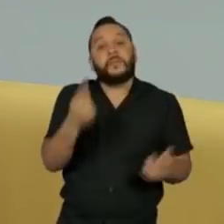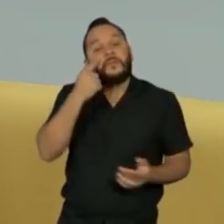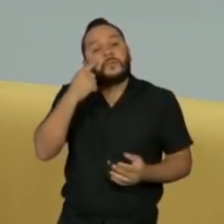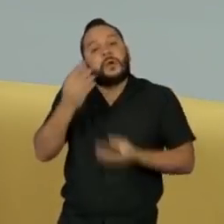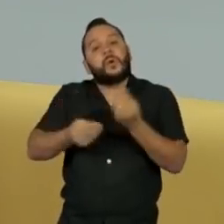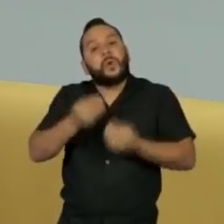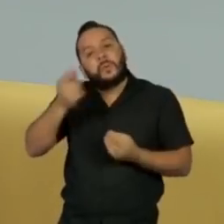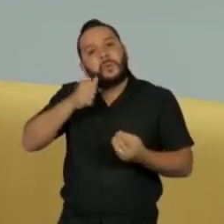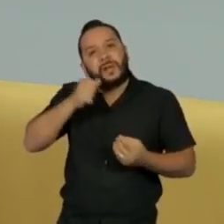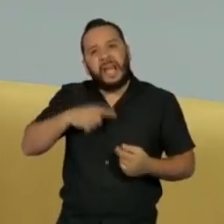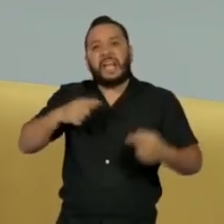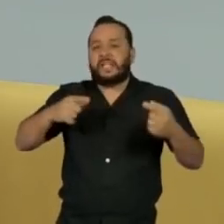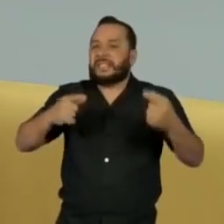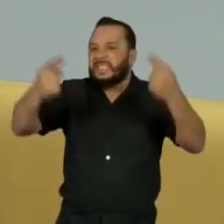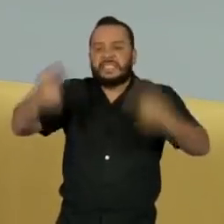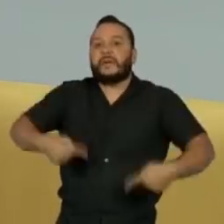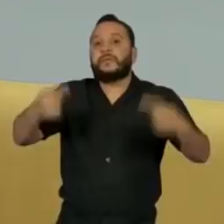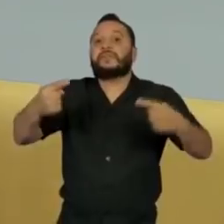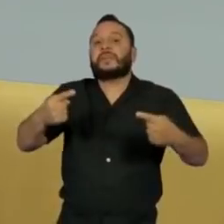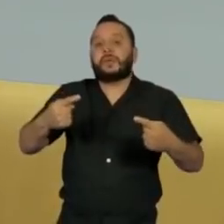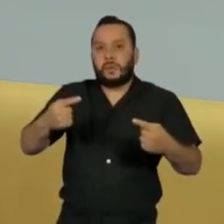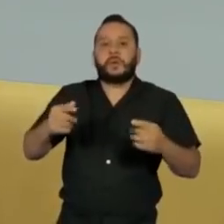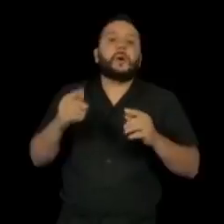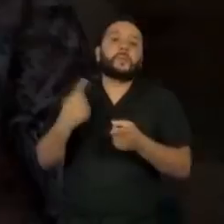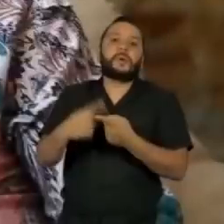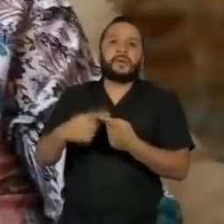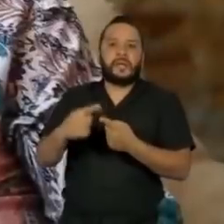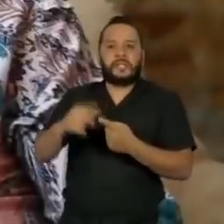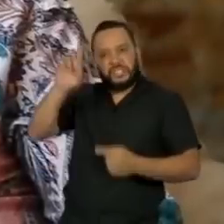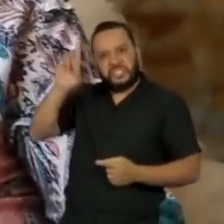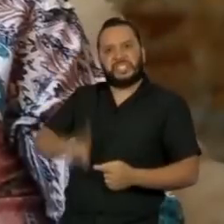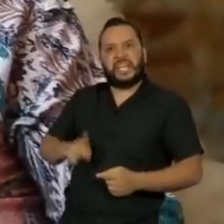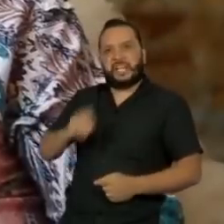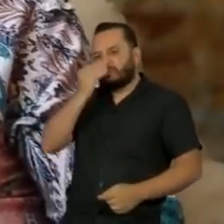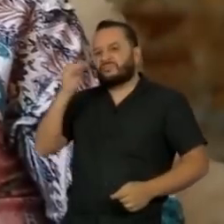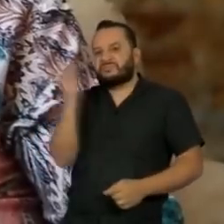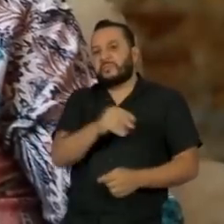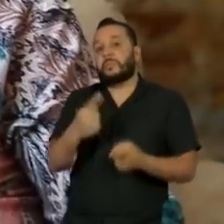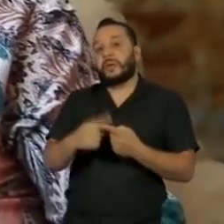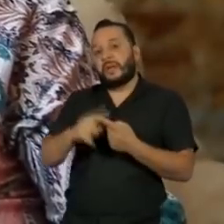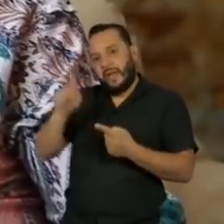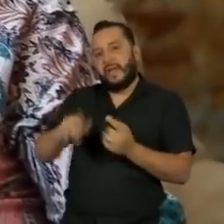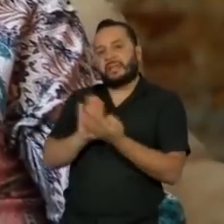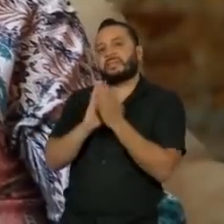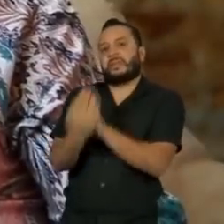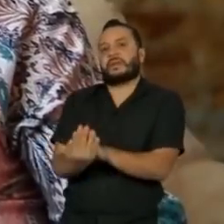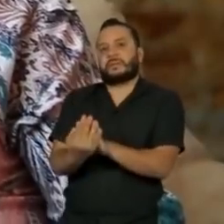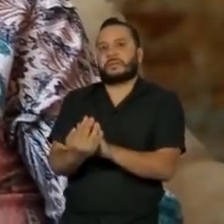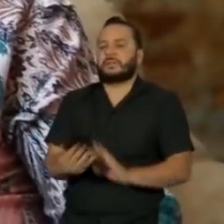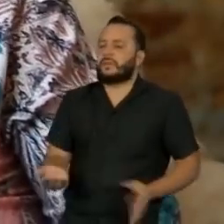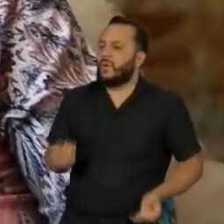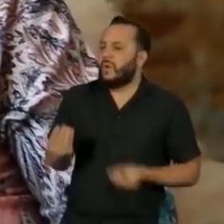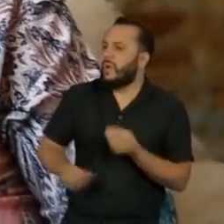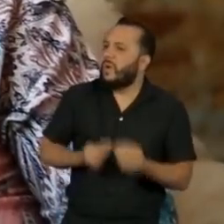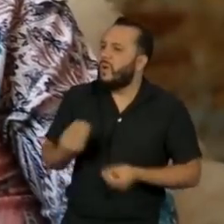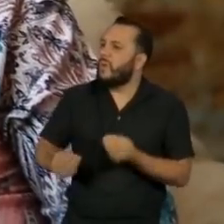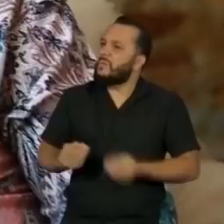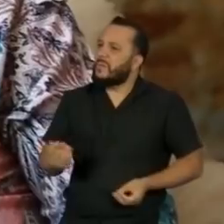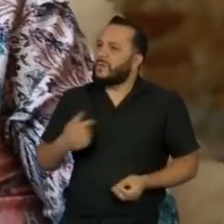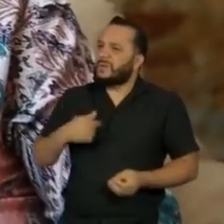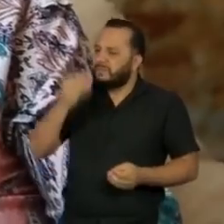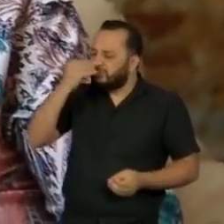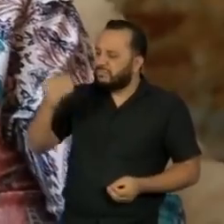direitos básicos negados por serem transgêneros. É difícil você demandar direitos para uma população